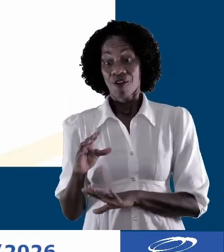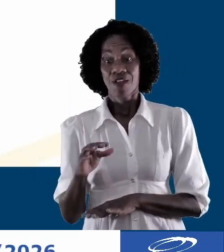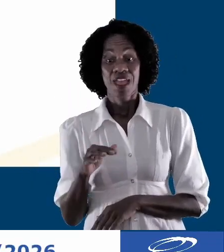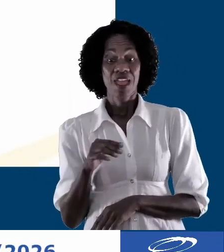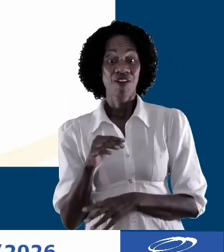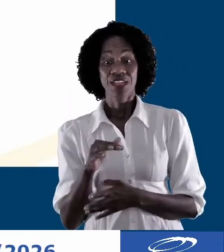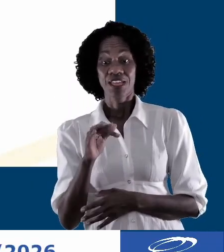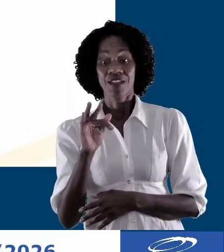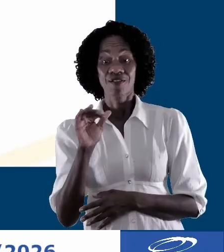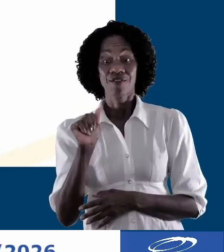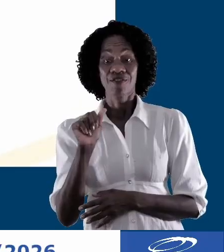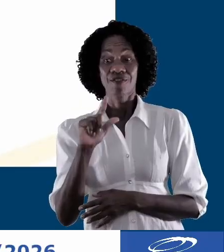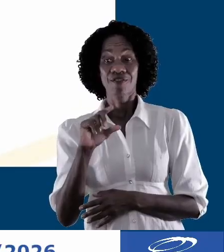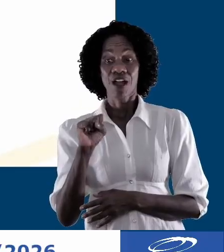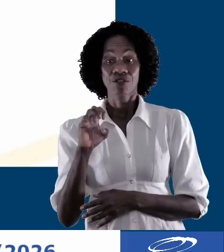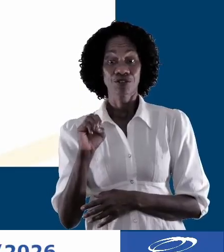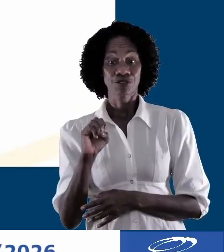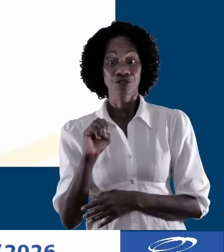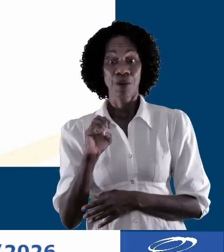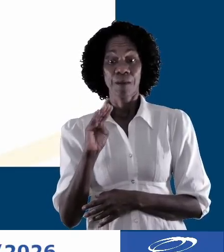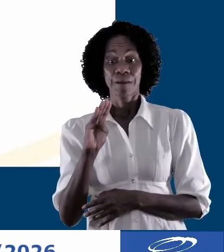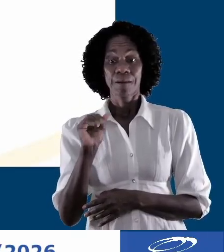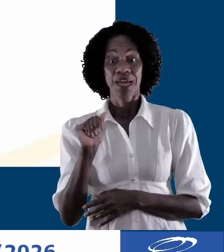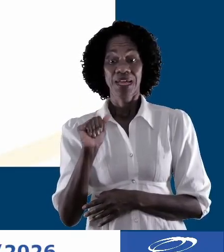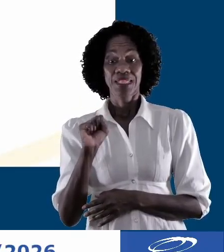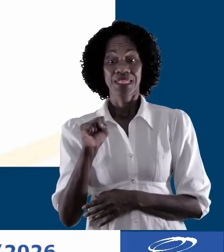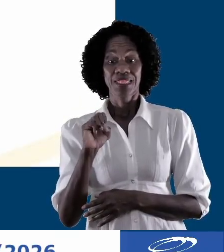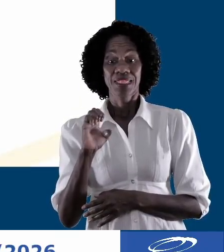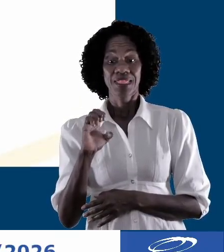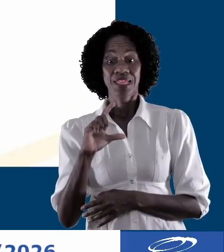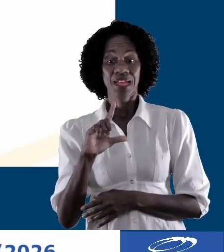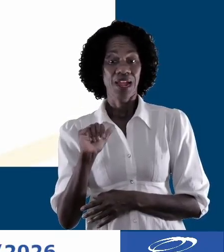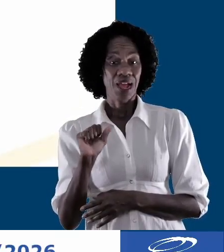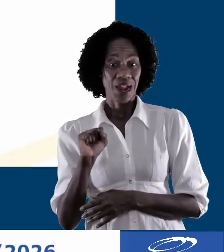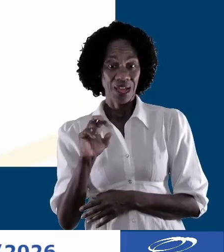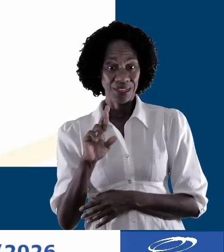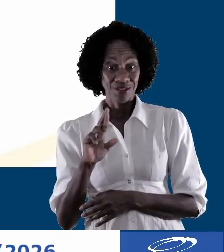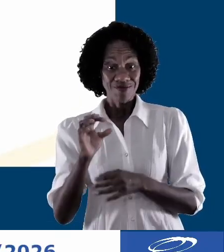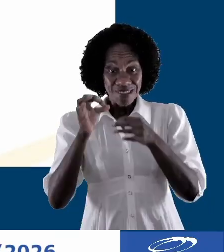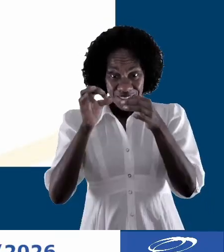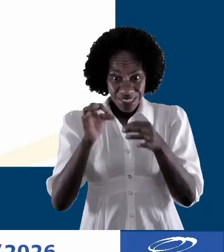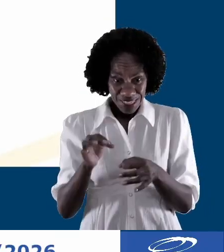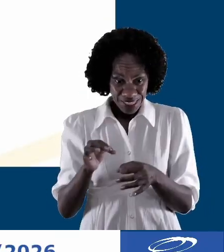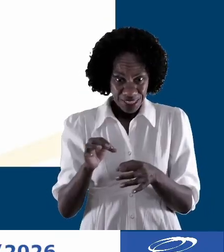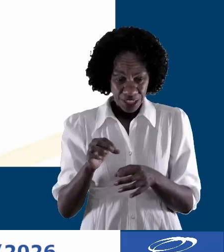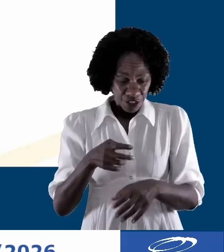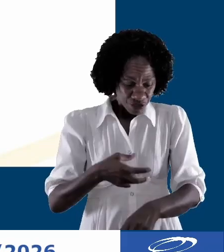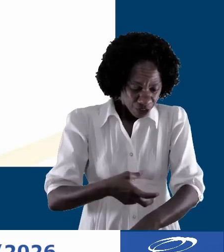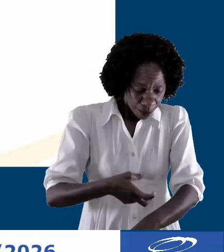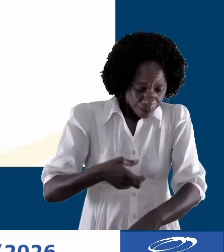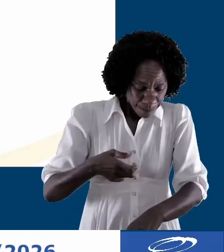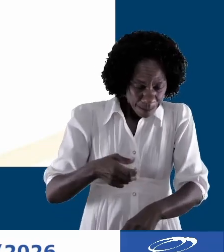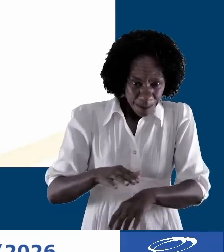você ter a certeza, coletando alguma amostra de tecido, para saber que o paciente foi